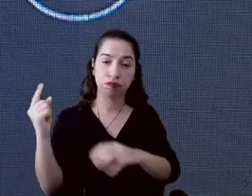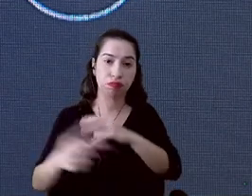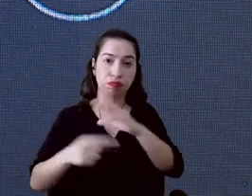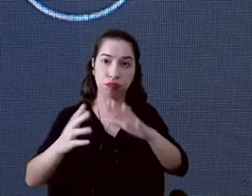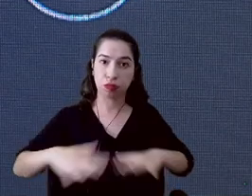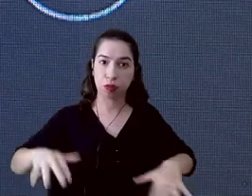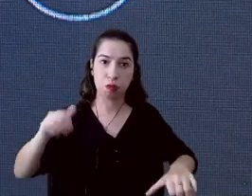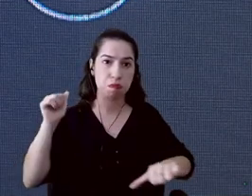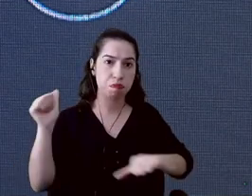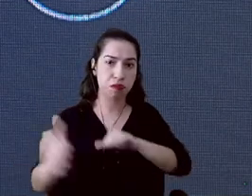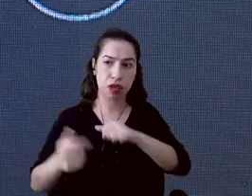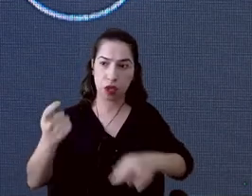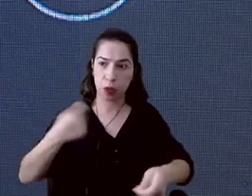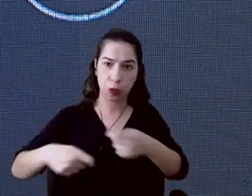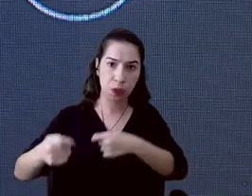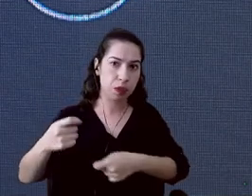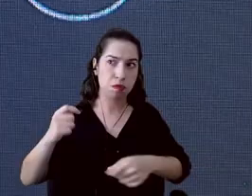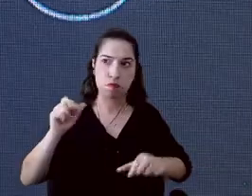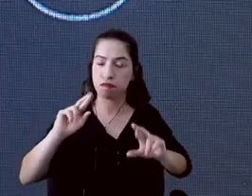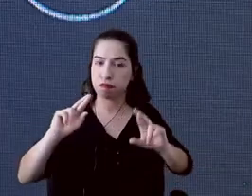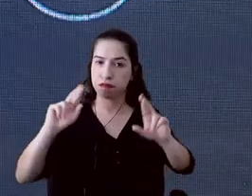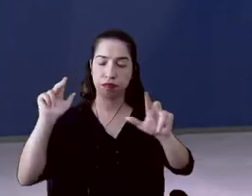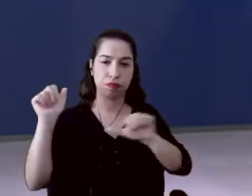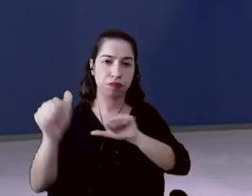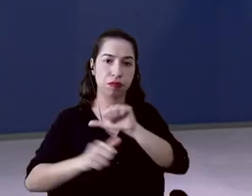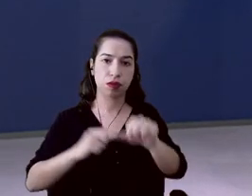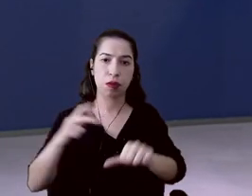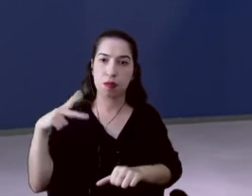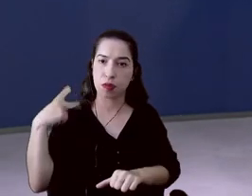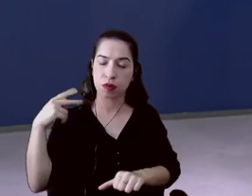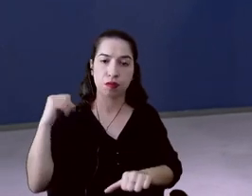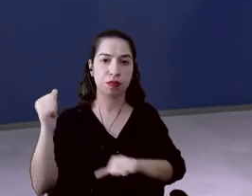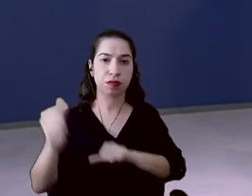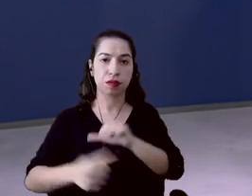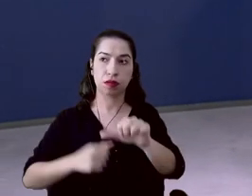macroeconômicas politicamente aí que chegou 2022